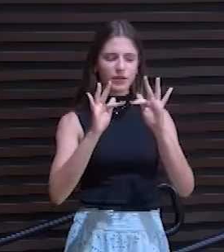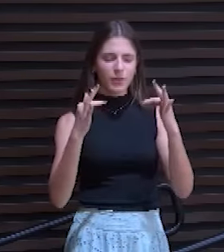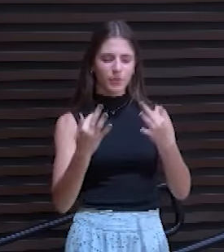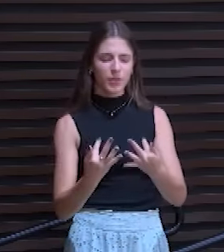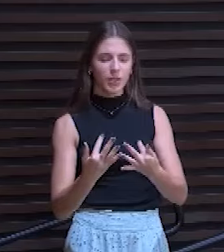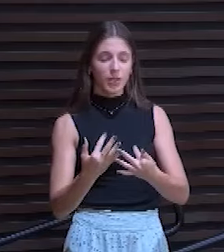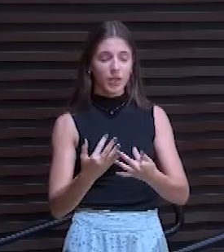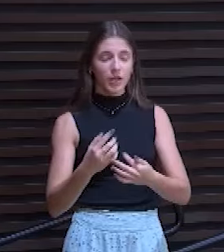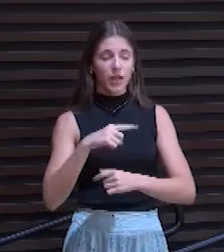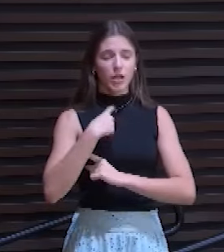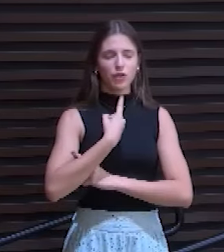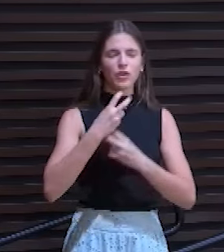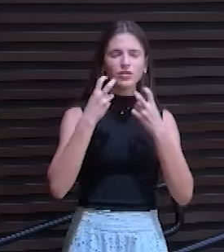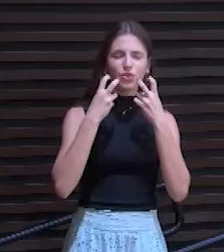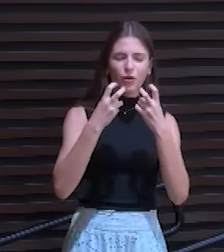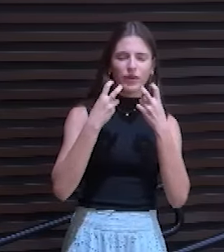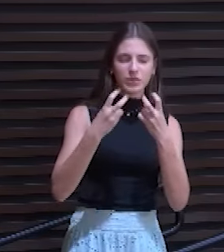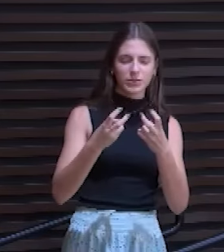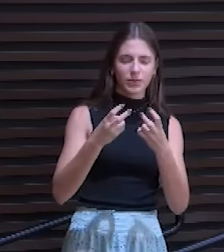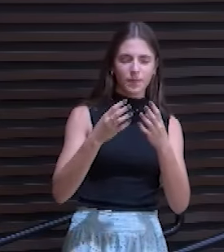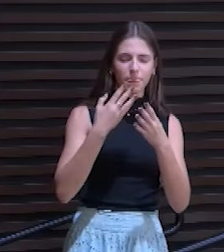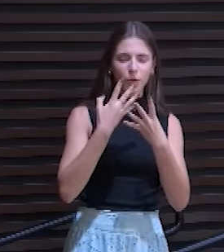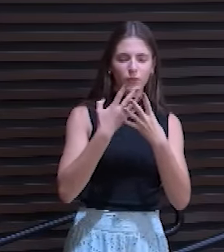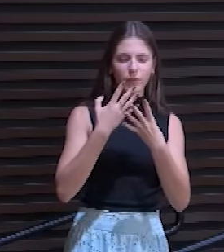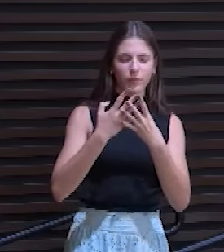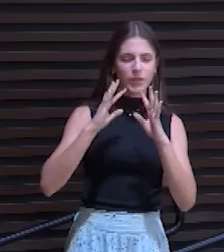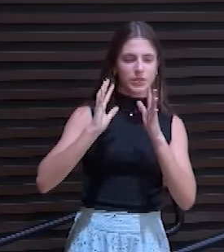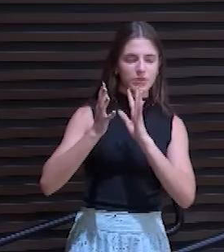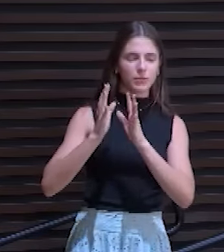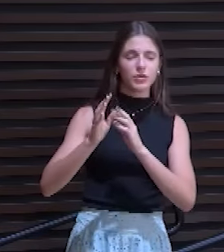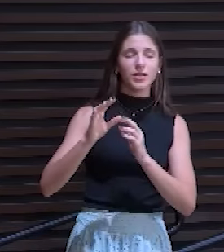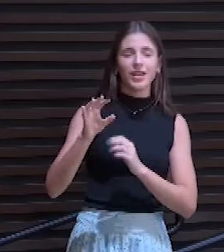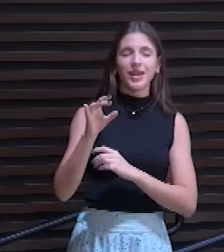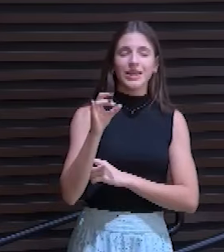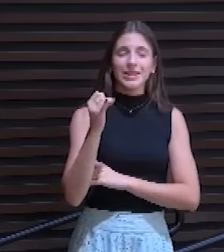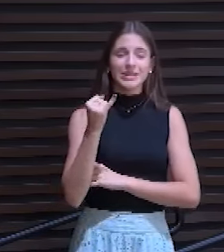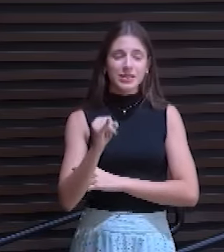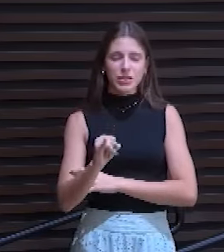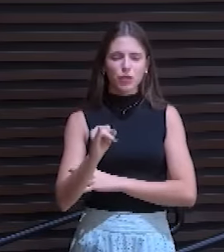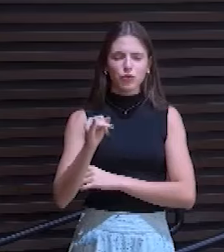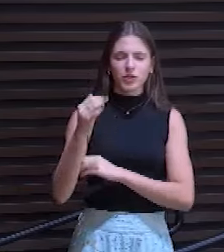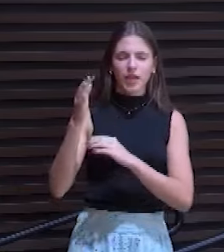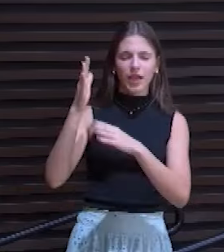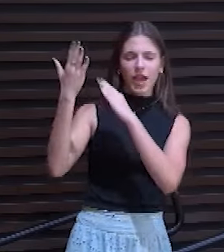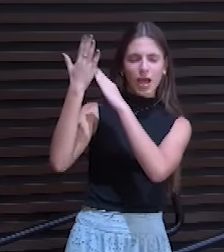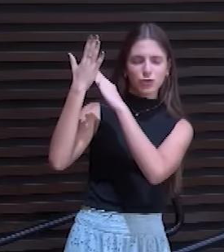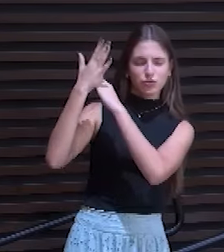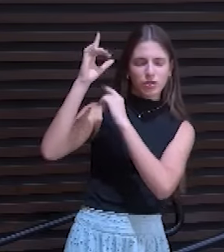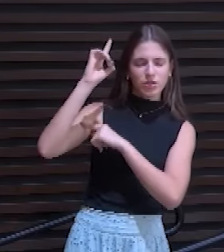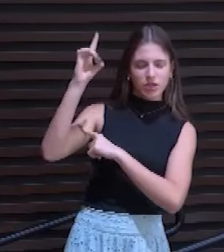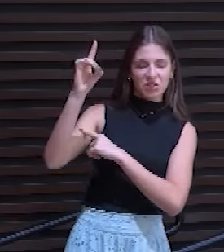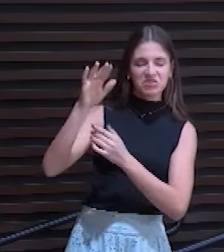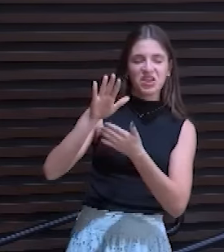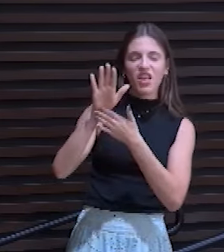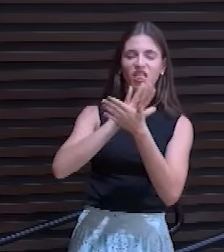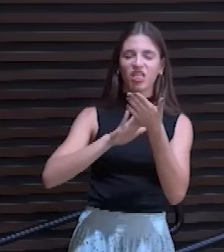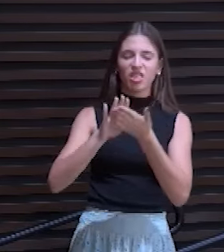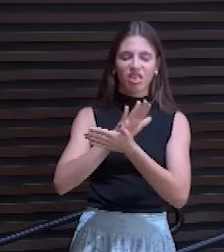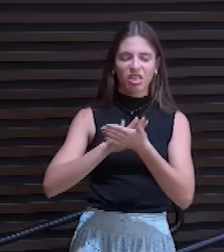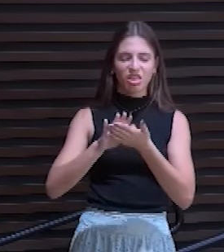sem a Tua ação, nada disso fará efeito. Será mais um mês da família para o calendário da